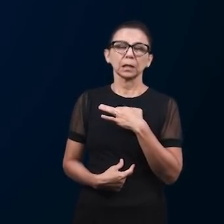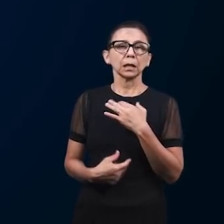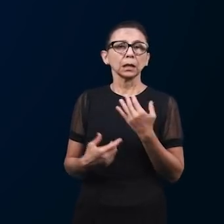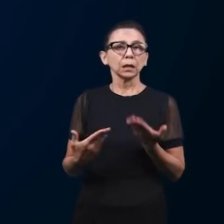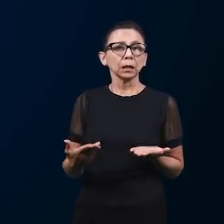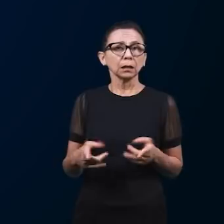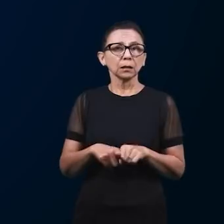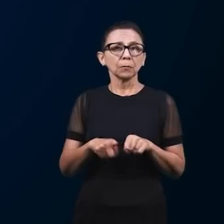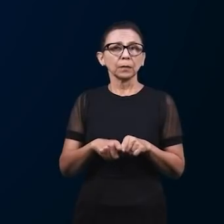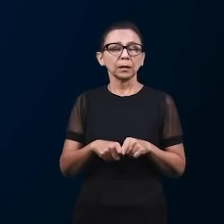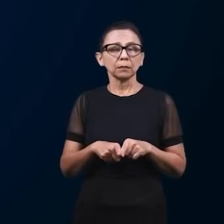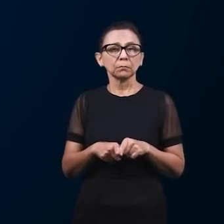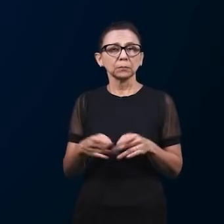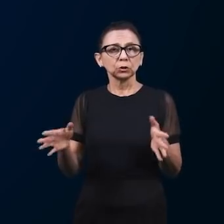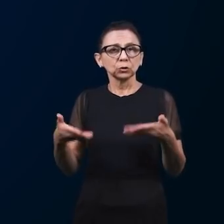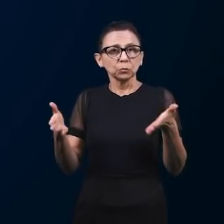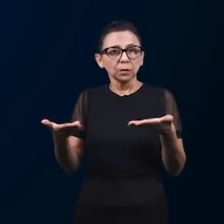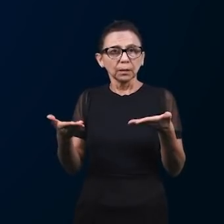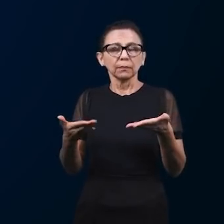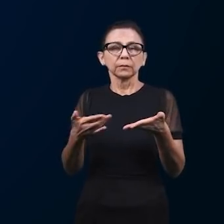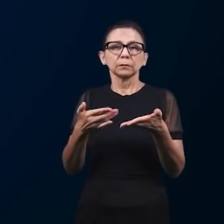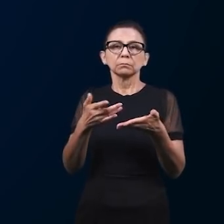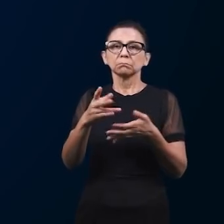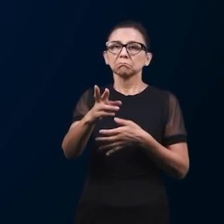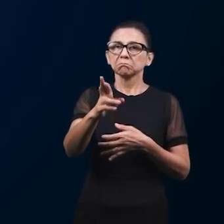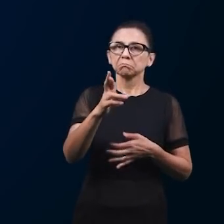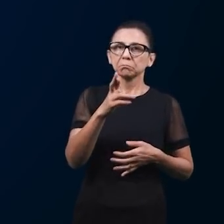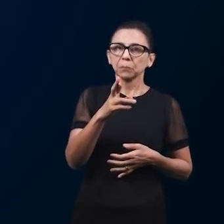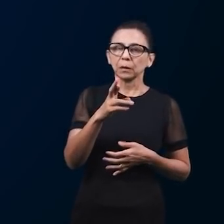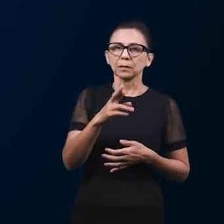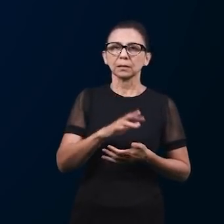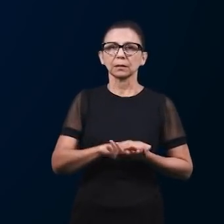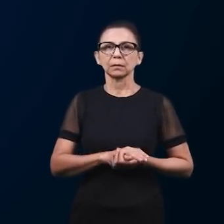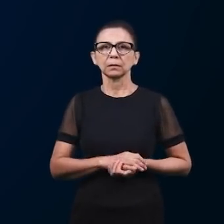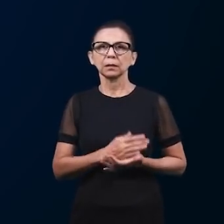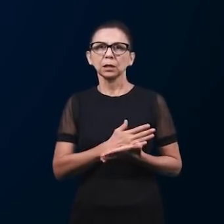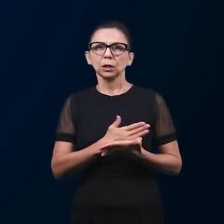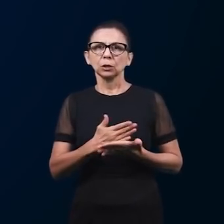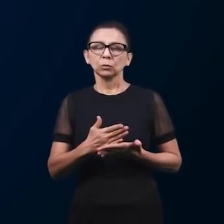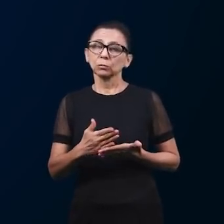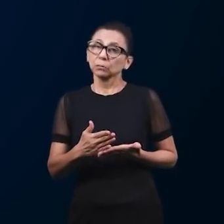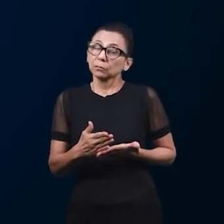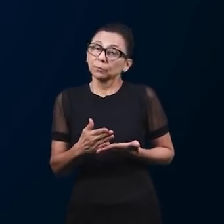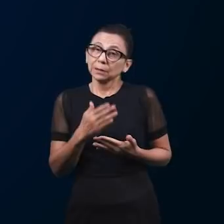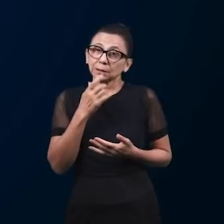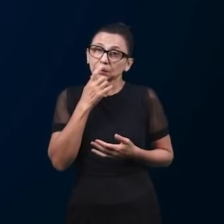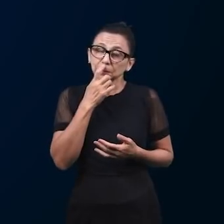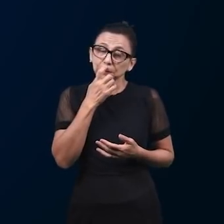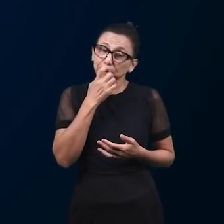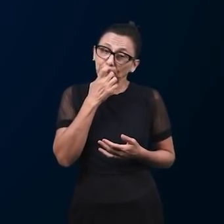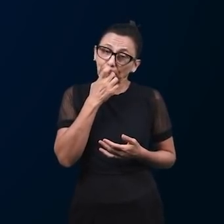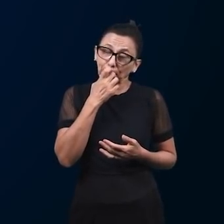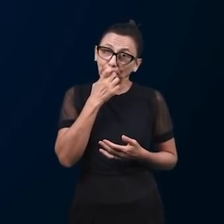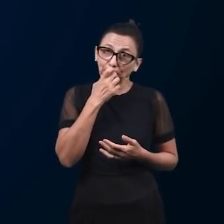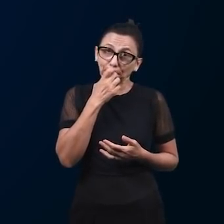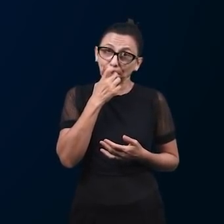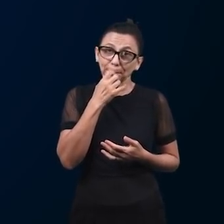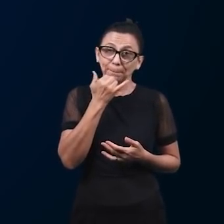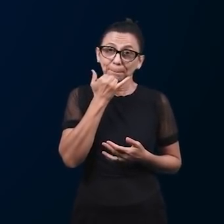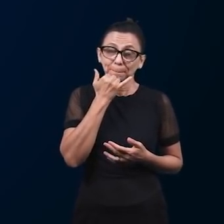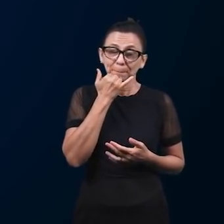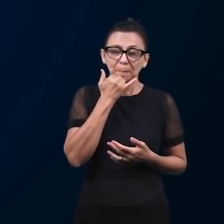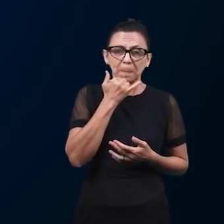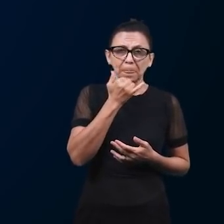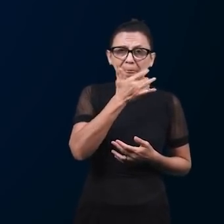estimulava as respostas. Porém, o começo foi um começo bastante tímido, porque às vezes chegava